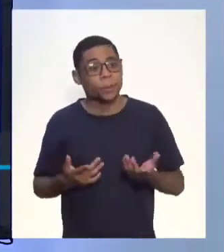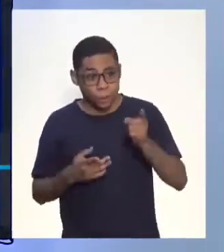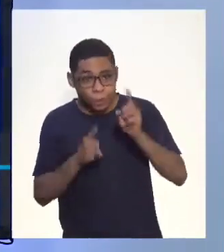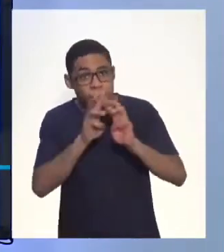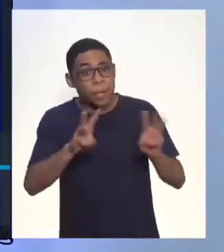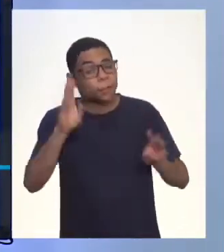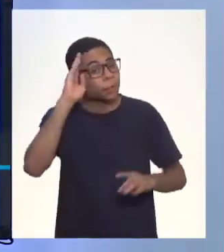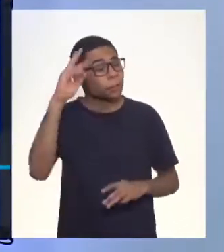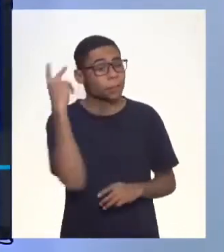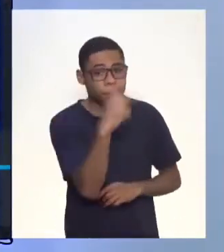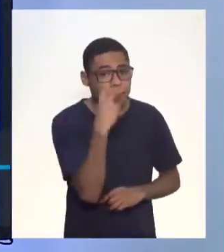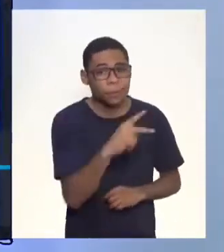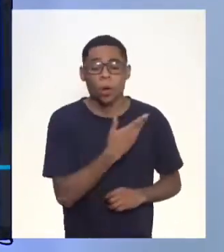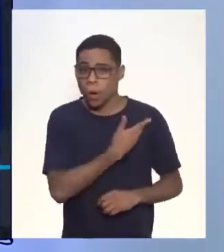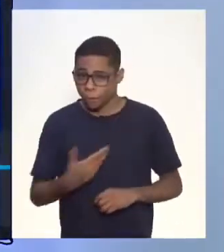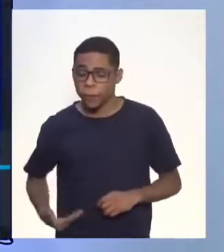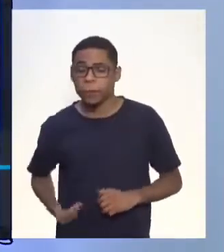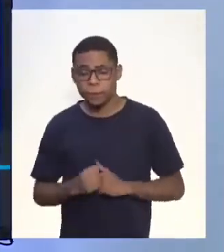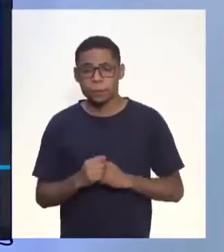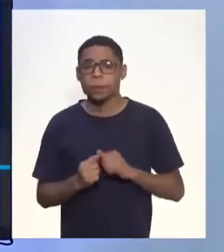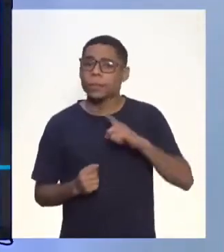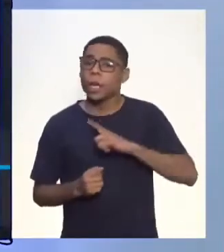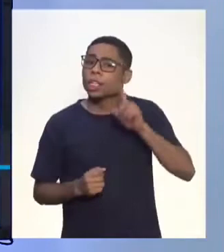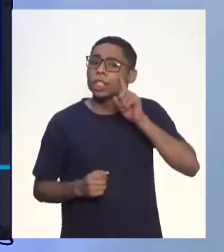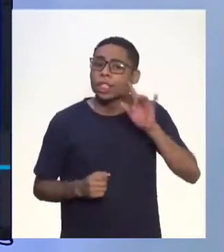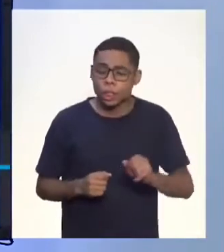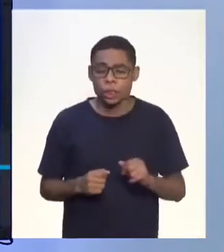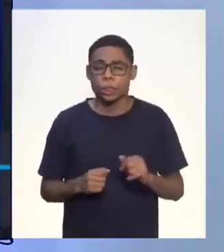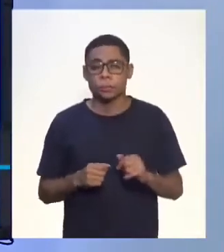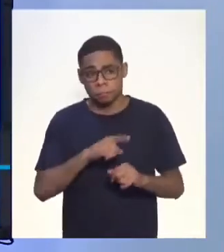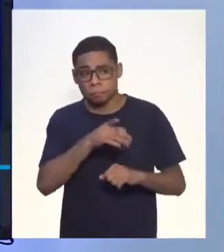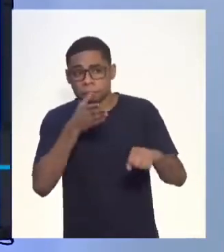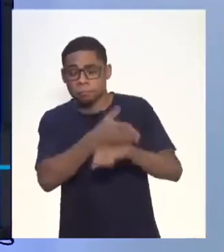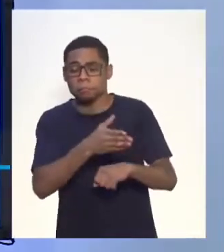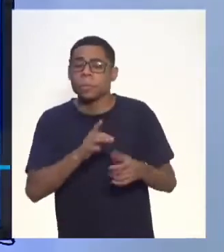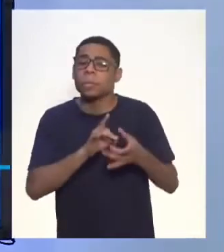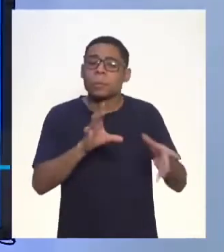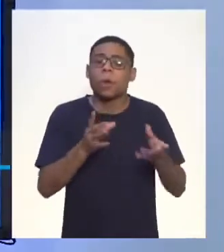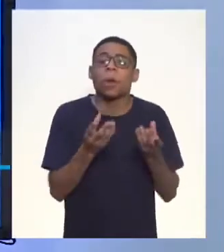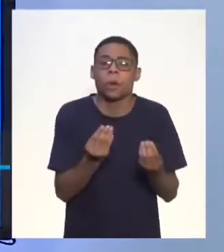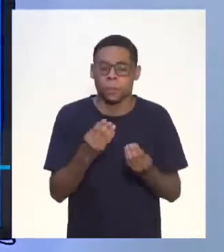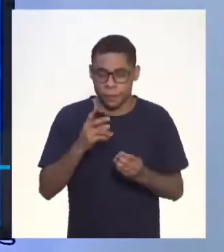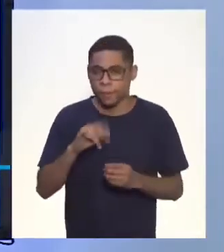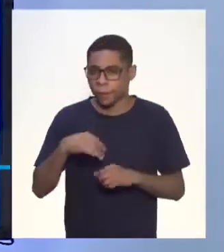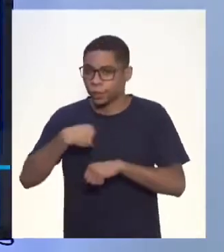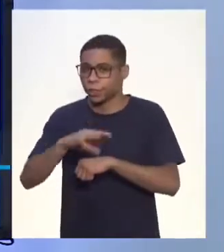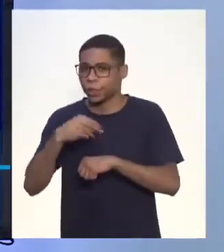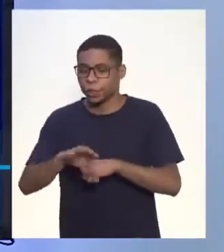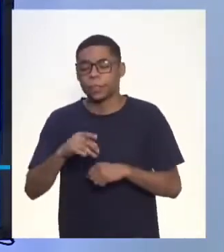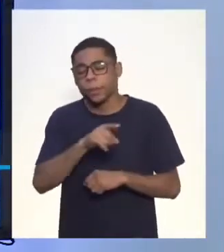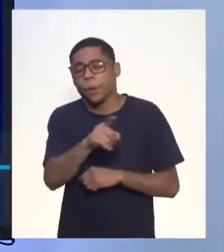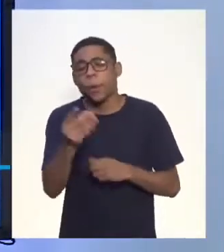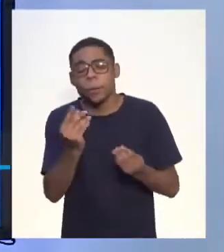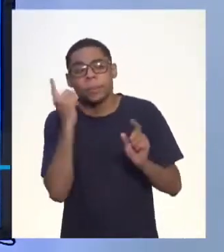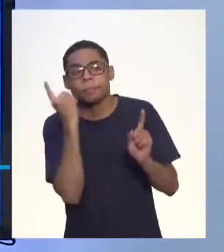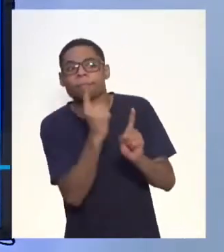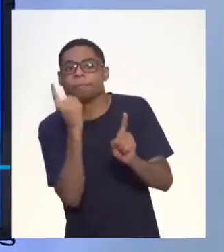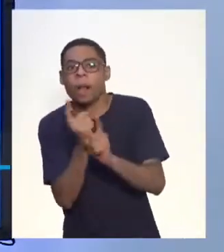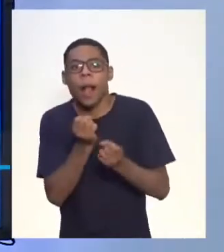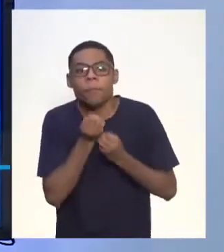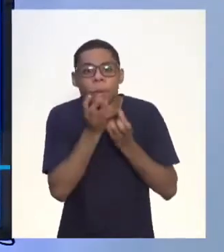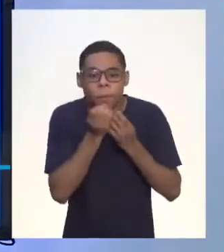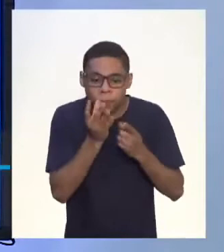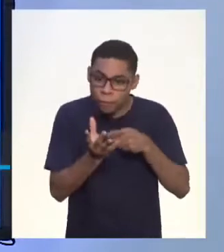Aí tem até o dia que nós acessamos, como que está disponível. Então, são essas dicas aí que eu vou enfatizar hoje para vocês perceberem